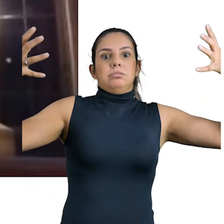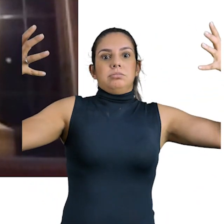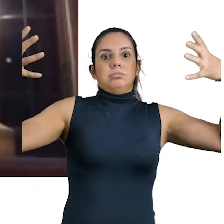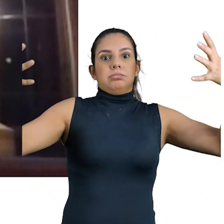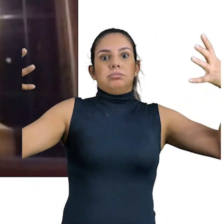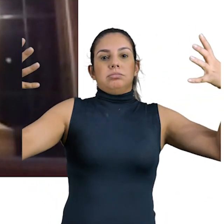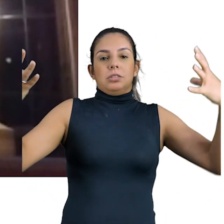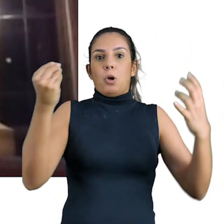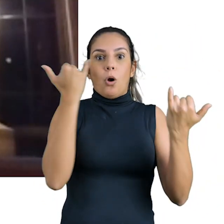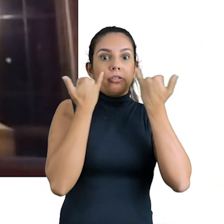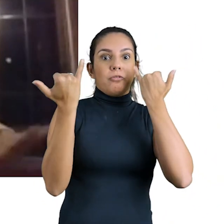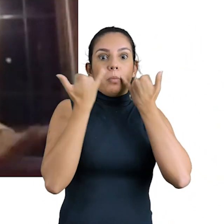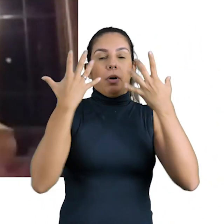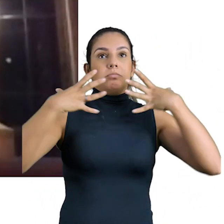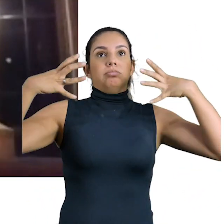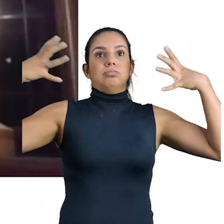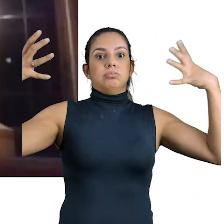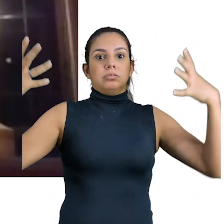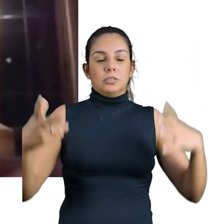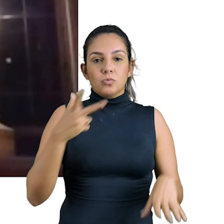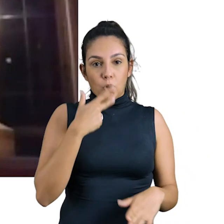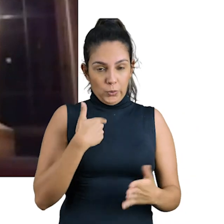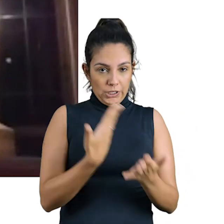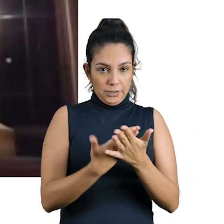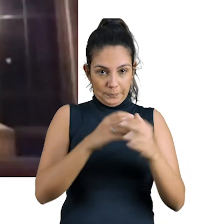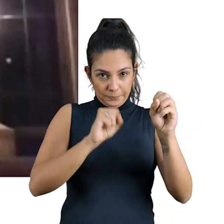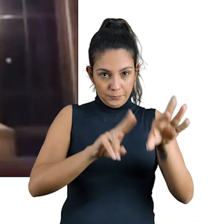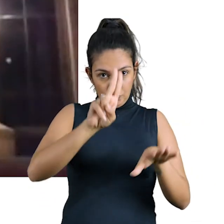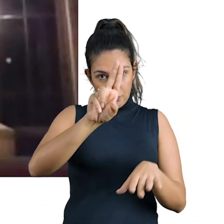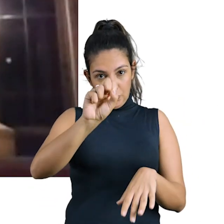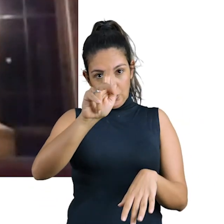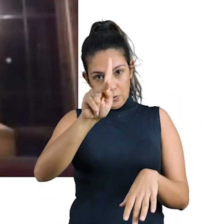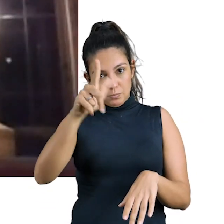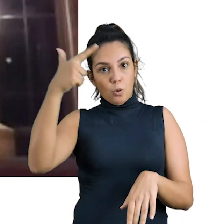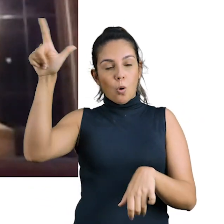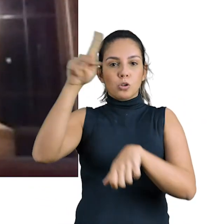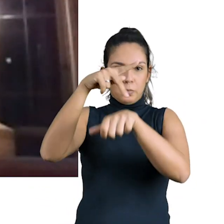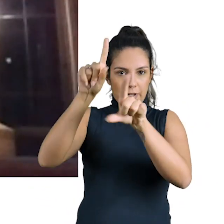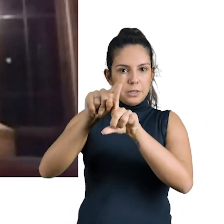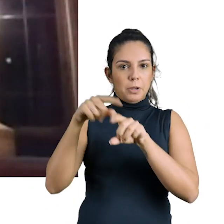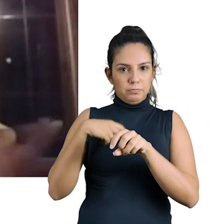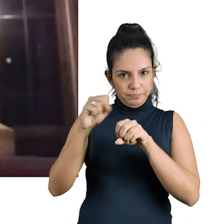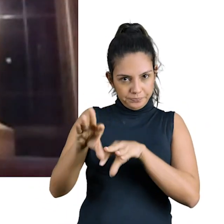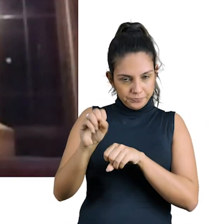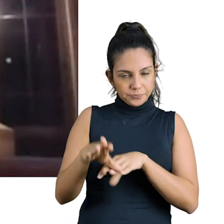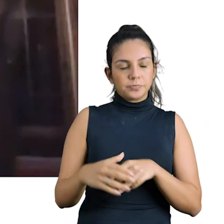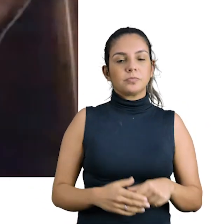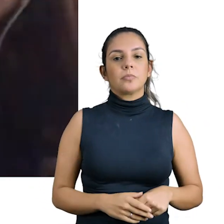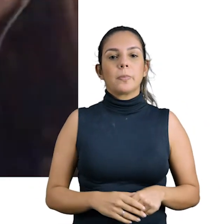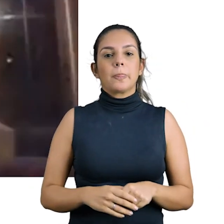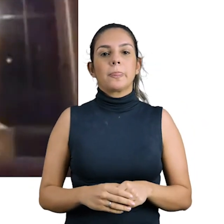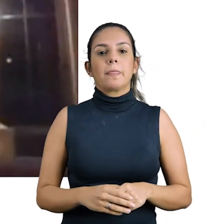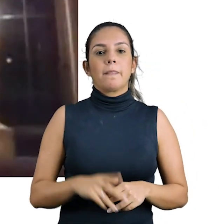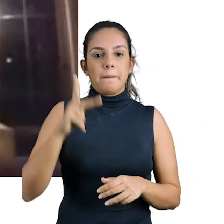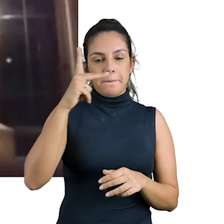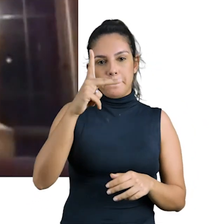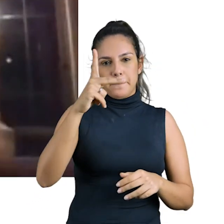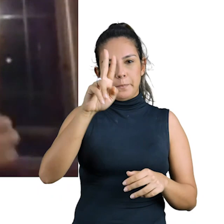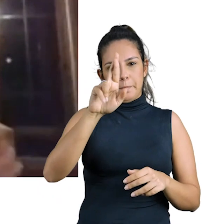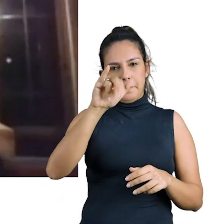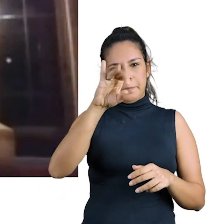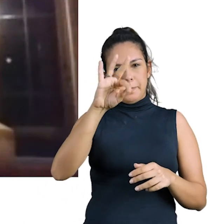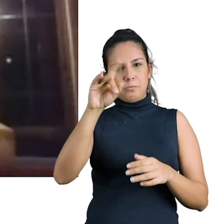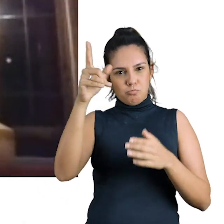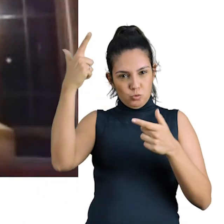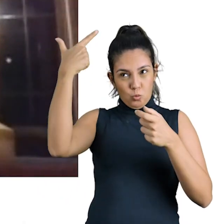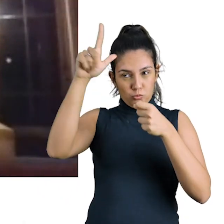Afonso? Porque eu, por exemplo, eu dou aula na USP, dou aula em Princeton, né? Quando eu estava acabando o meu semestre em Princeton, voltei de